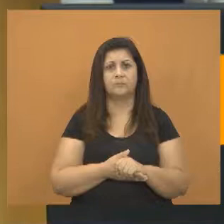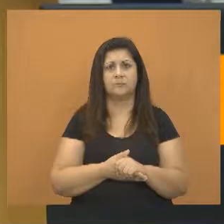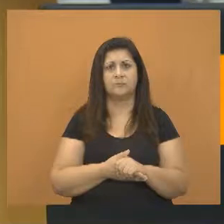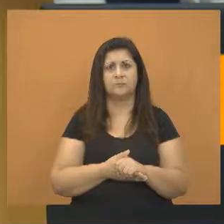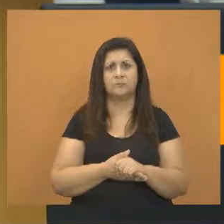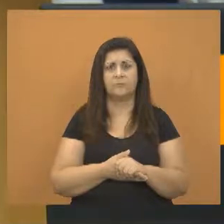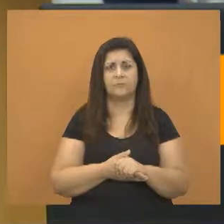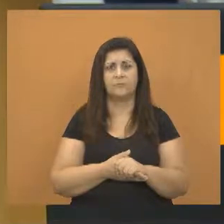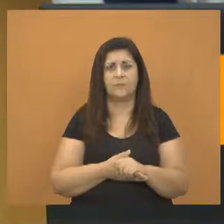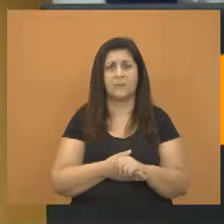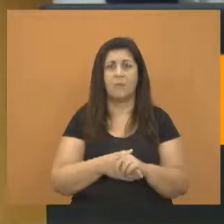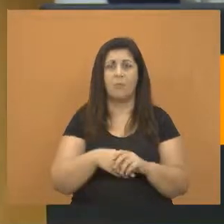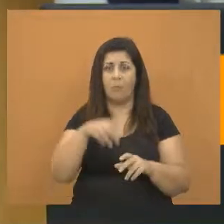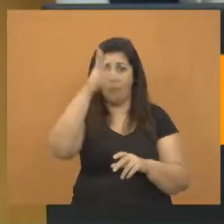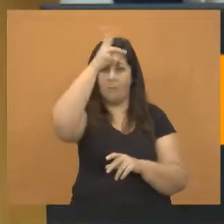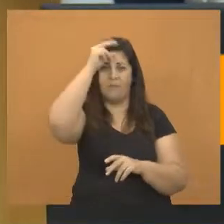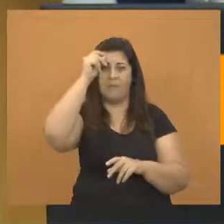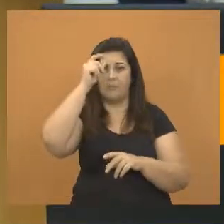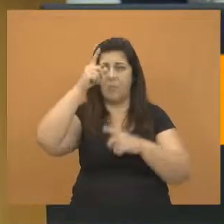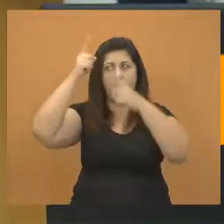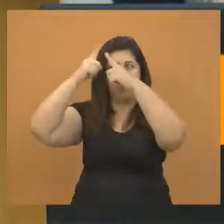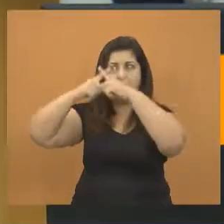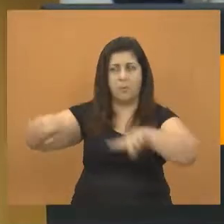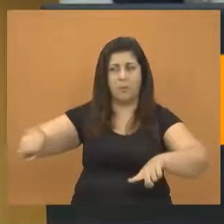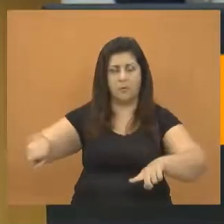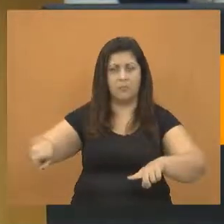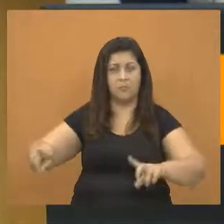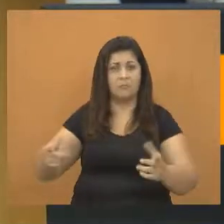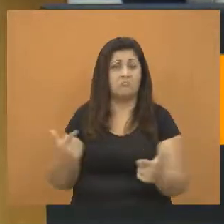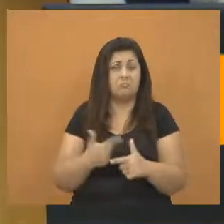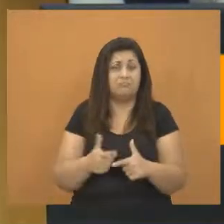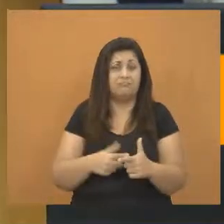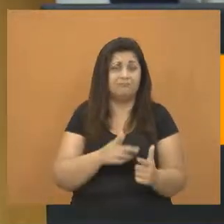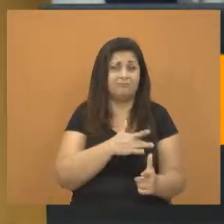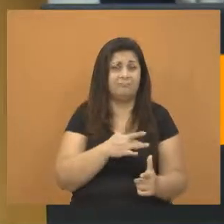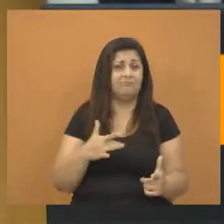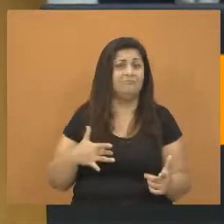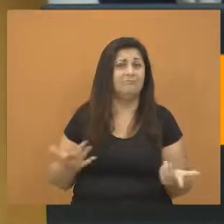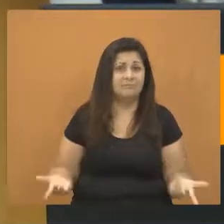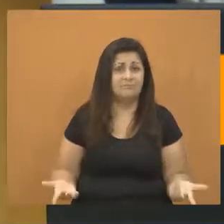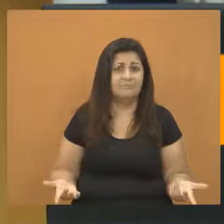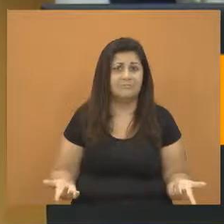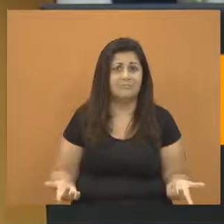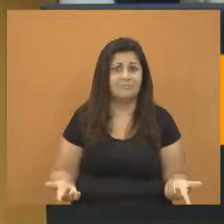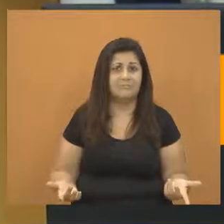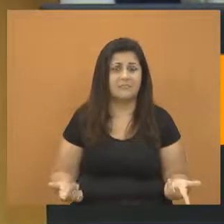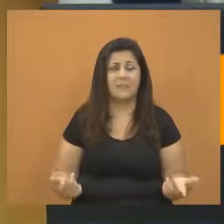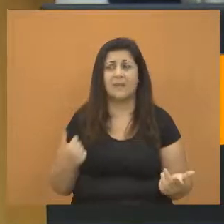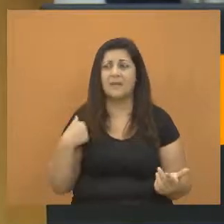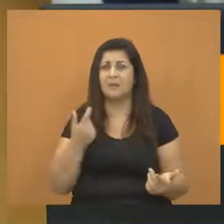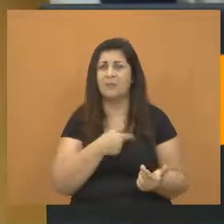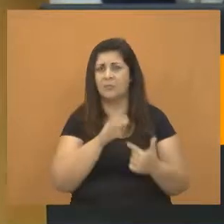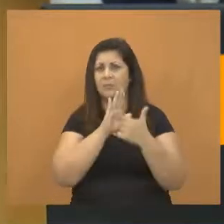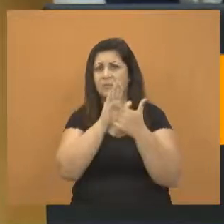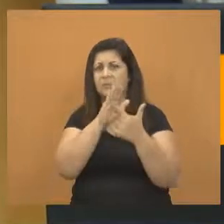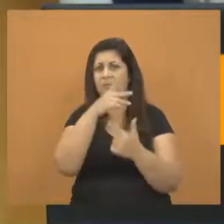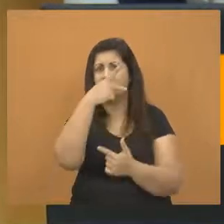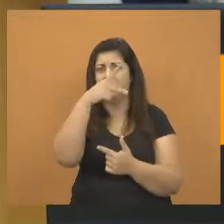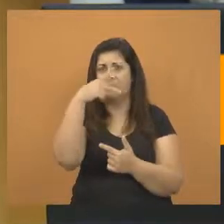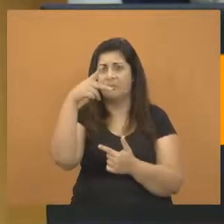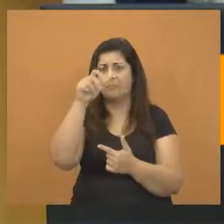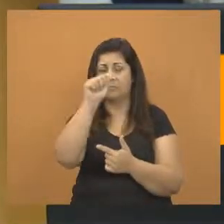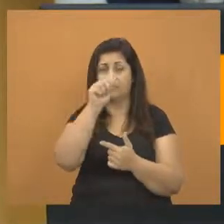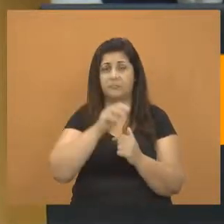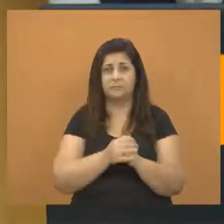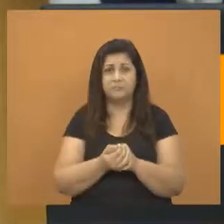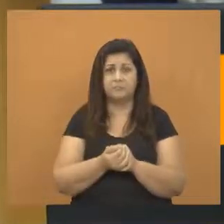o veto do prefeito referente a um problema da saúde. E nós temos aqui a apresentação do PPA, um programa